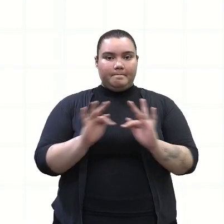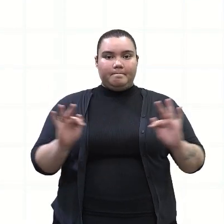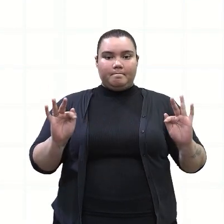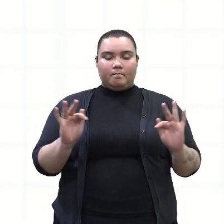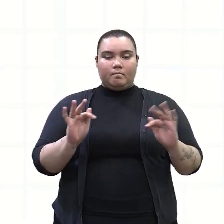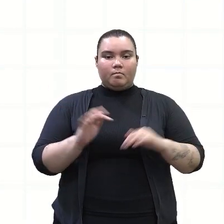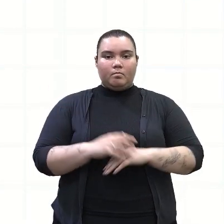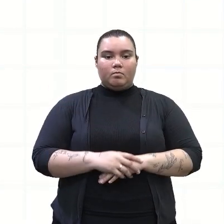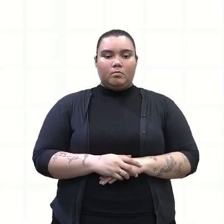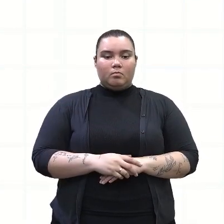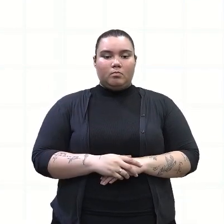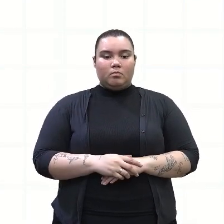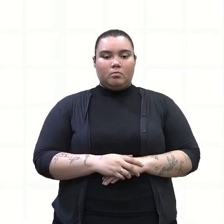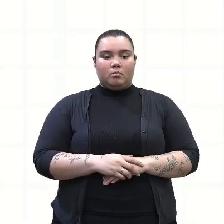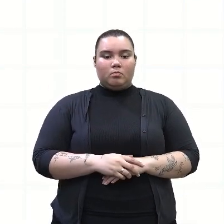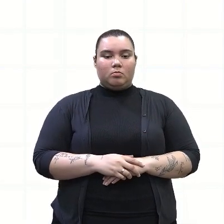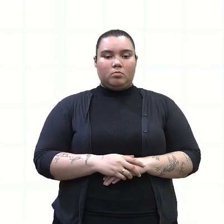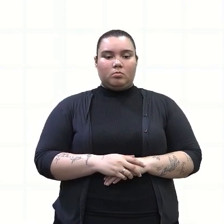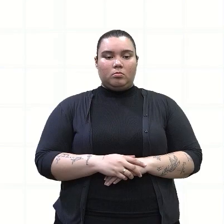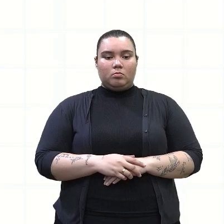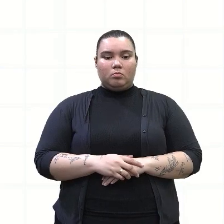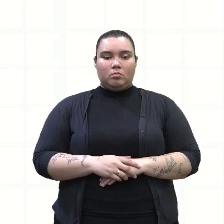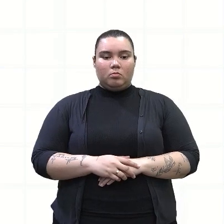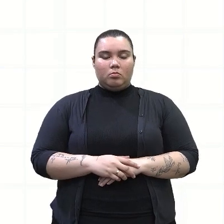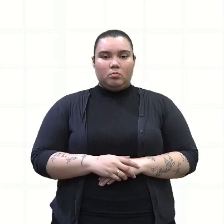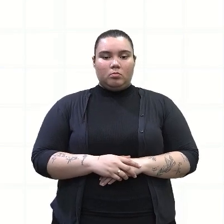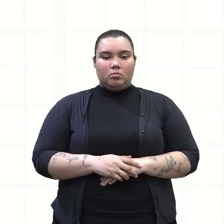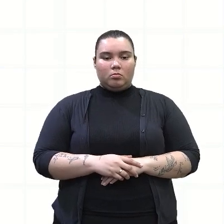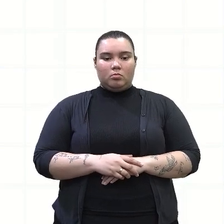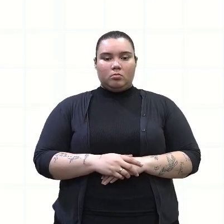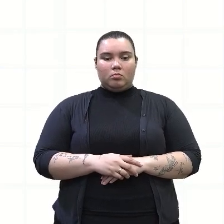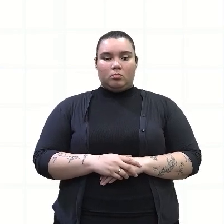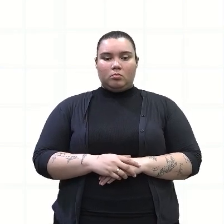costs 4 million. Um dos